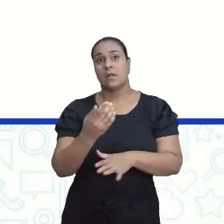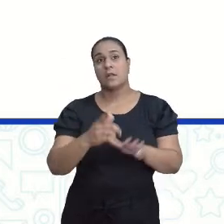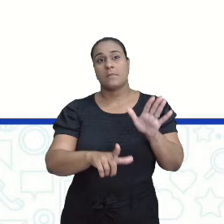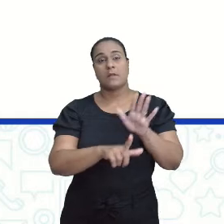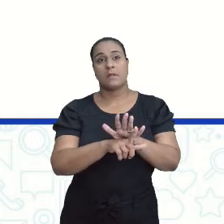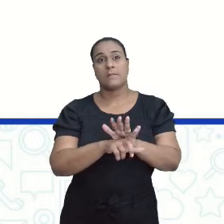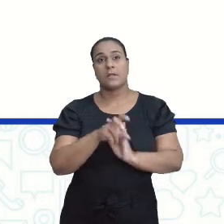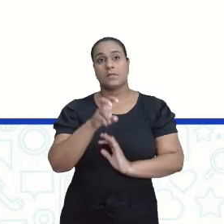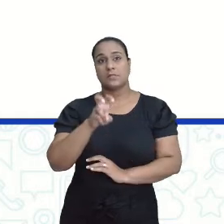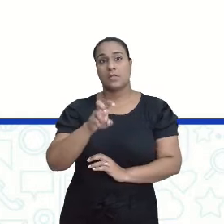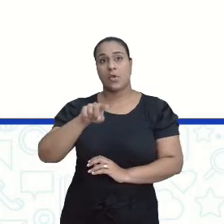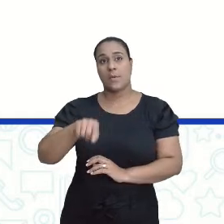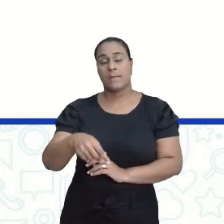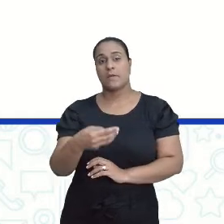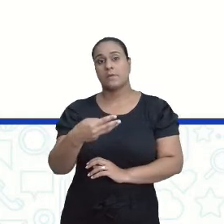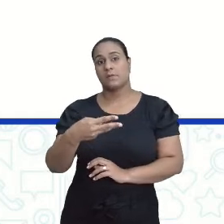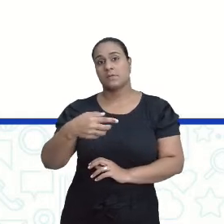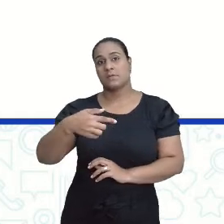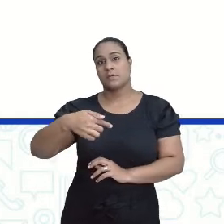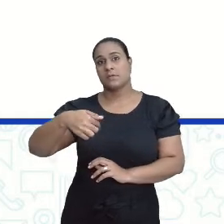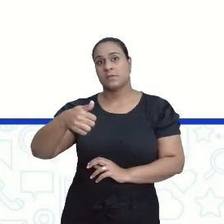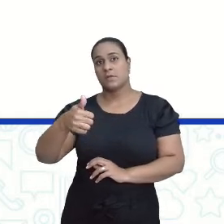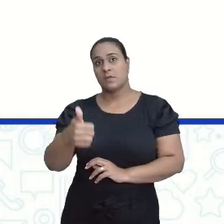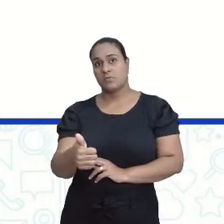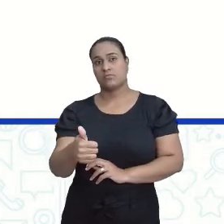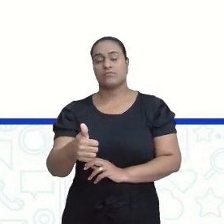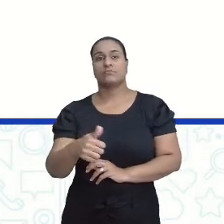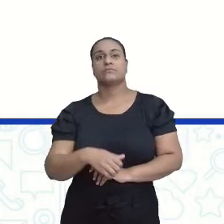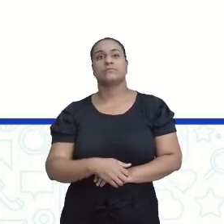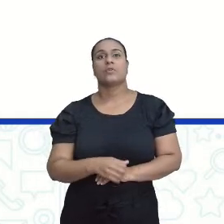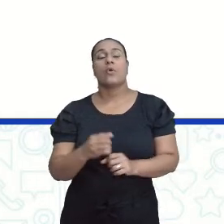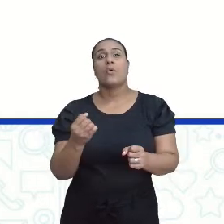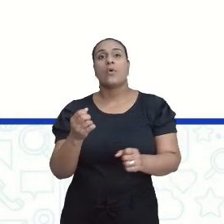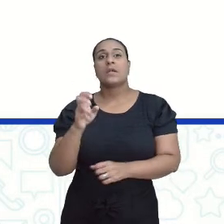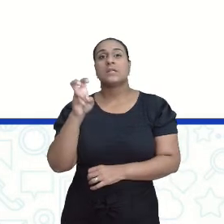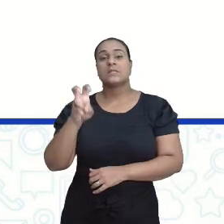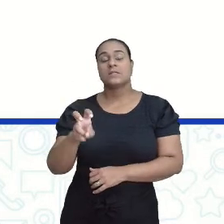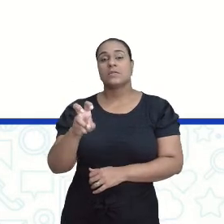5.371, de 5 de dezembro de 67, como a gente estava dizendo.